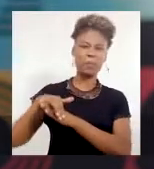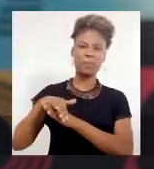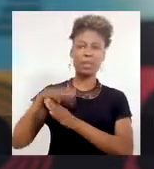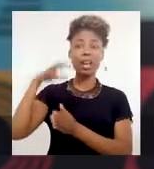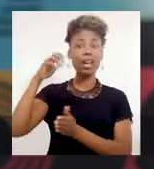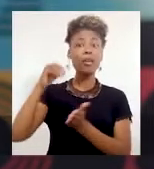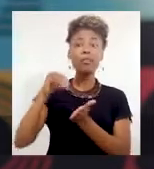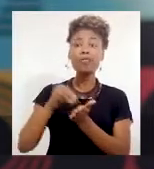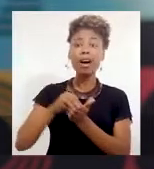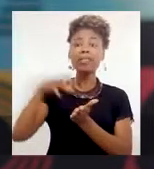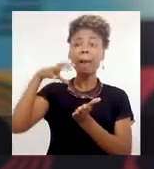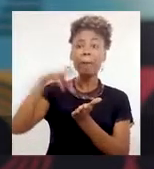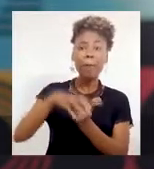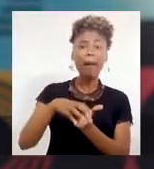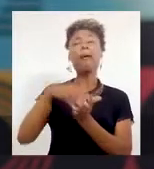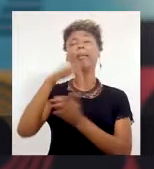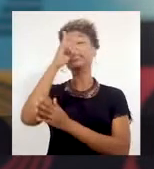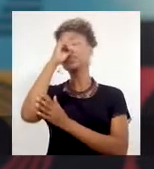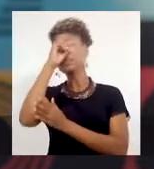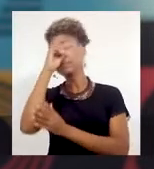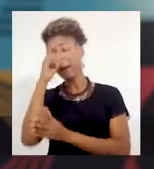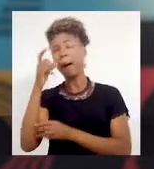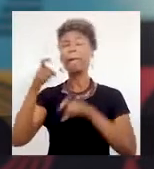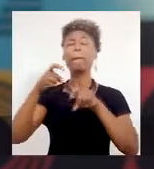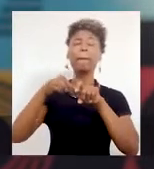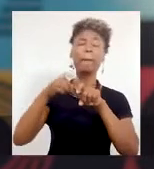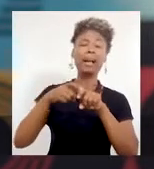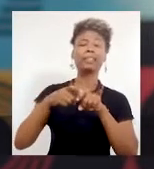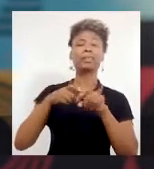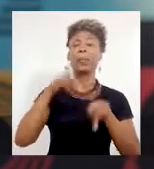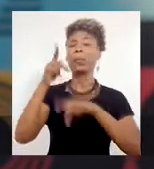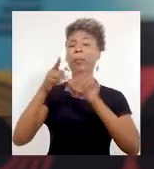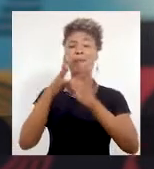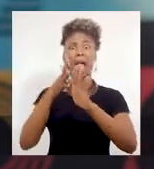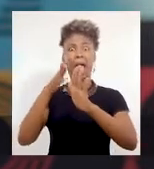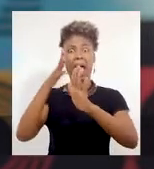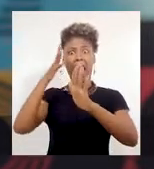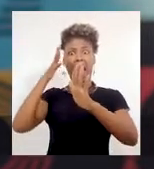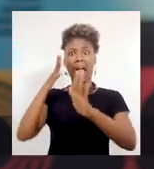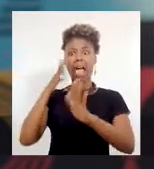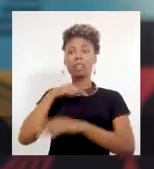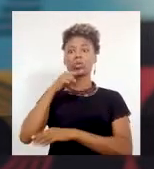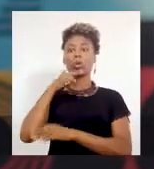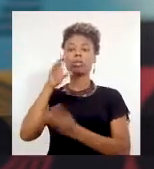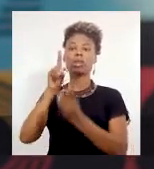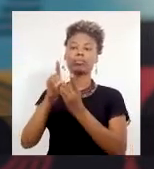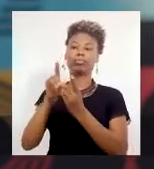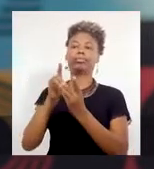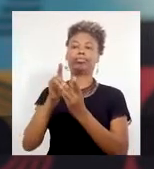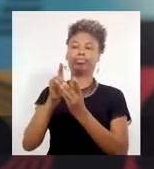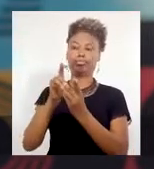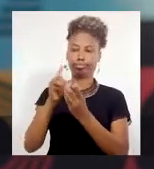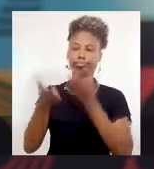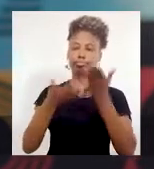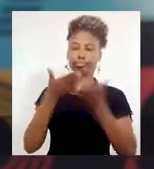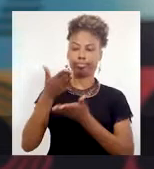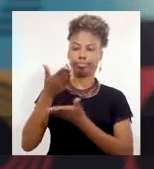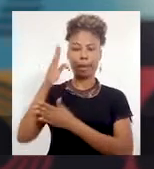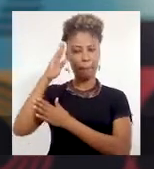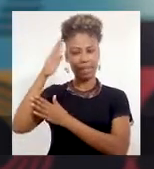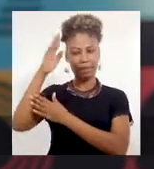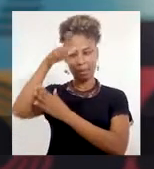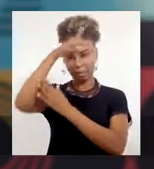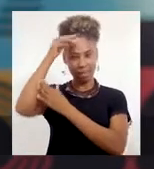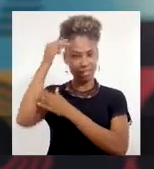Salvador. Faltam postos, médicos, o povo enfrenta filas e não consegue atendimento. O que devia ser prioridade,